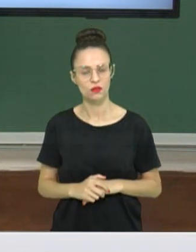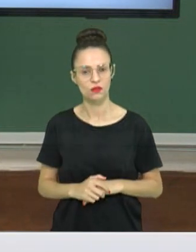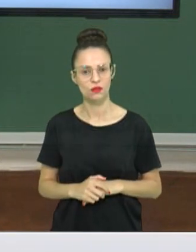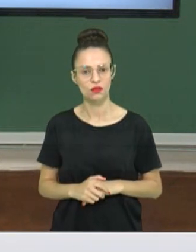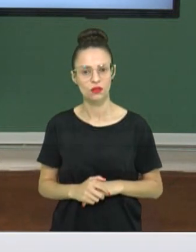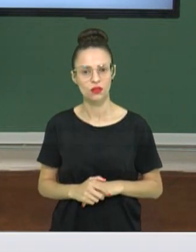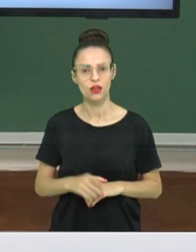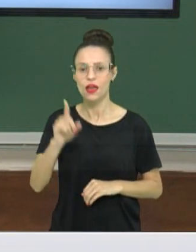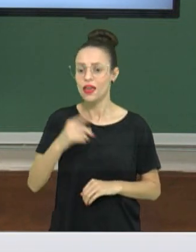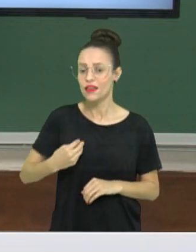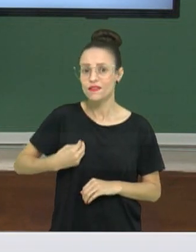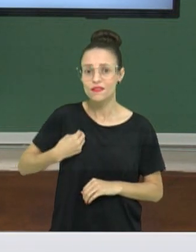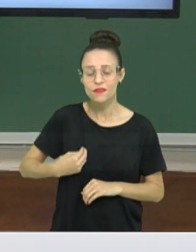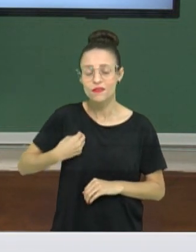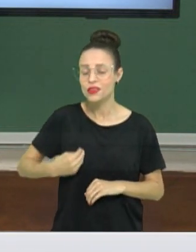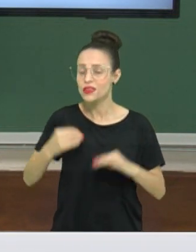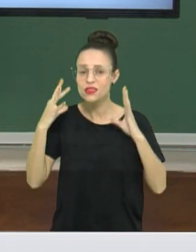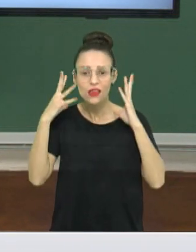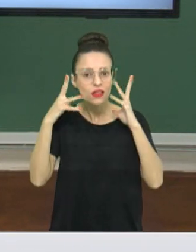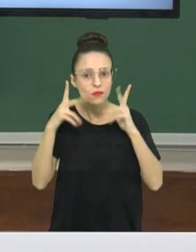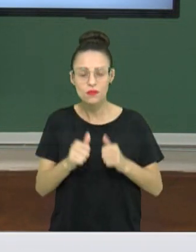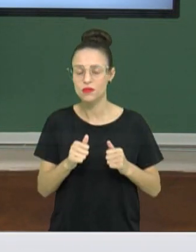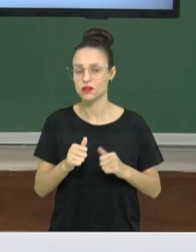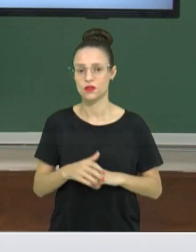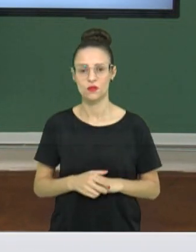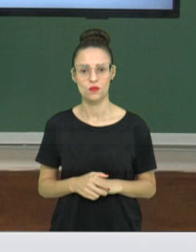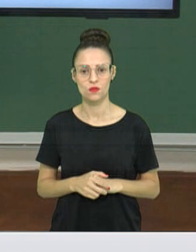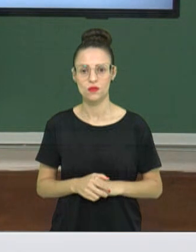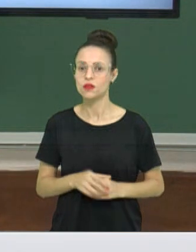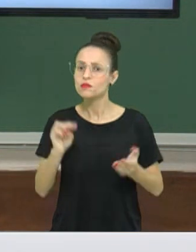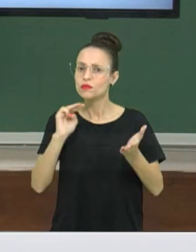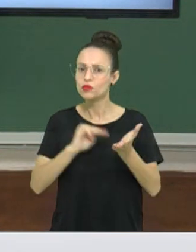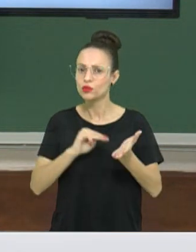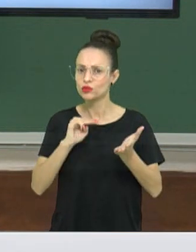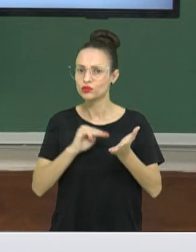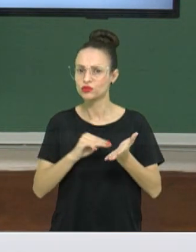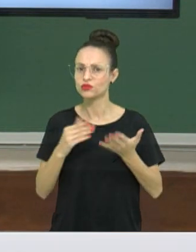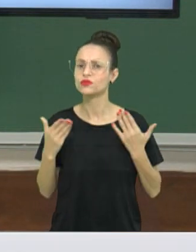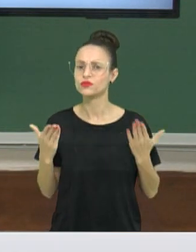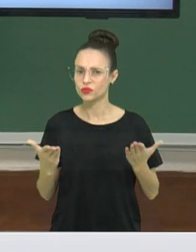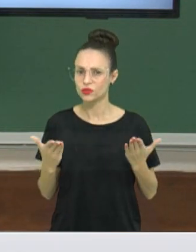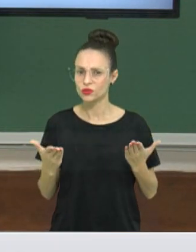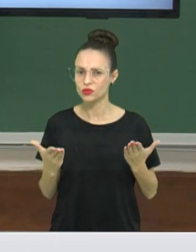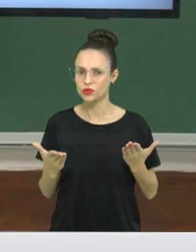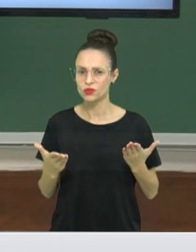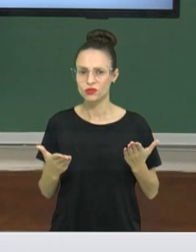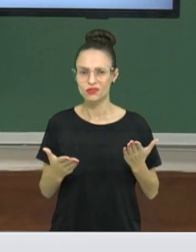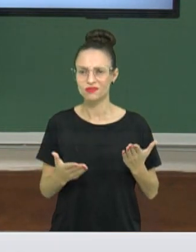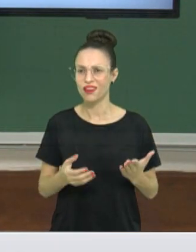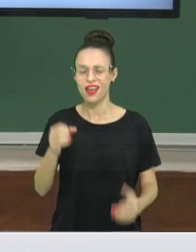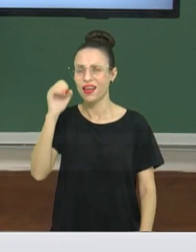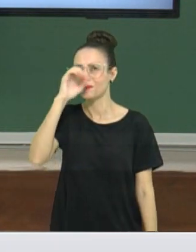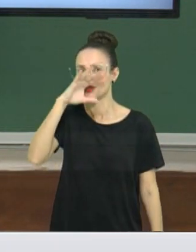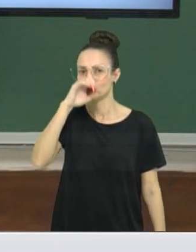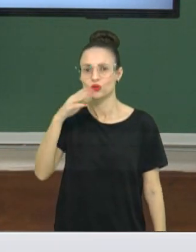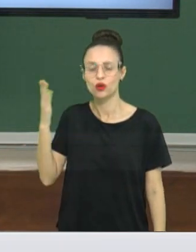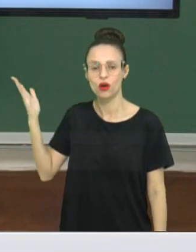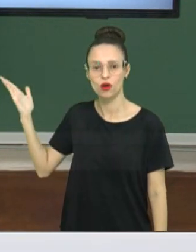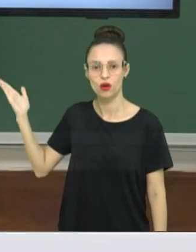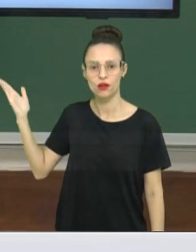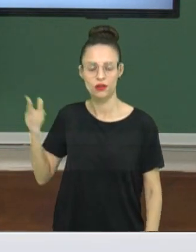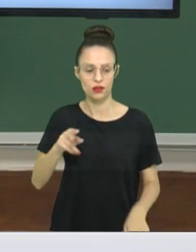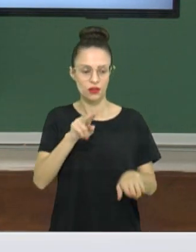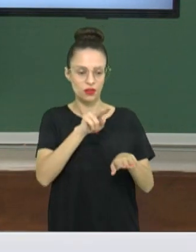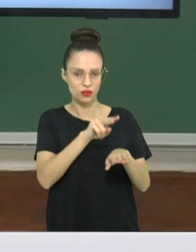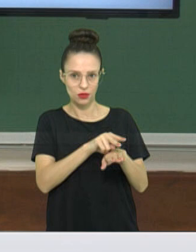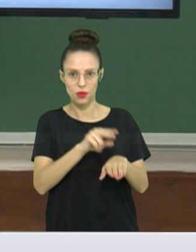estamos tratando da vida de animais de estimação. E as causas, elas são as mais absurdas. Olha, aqui, ó,